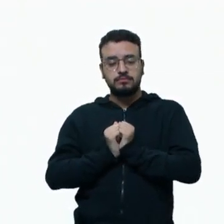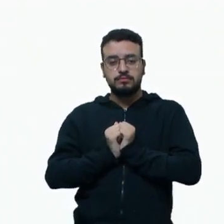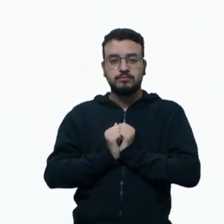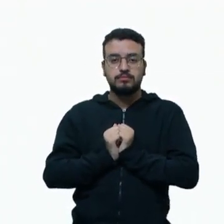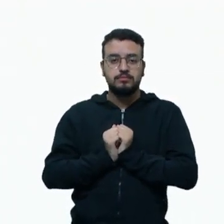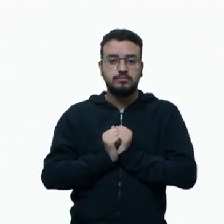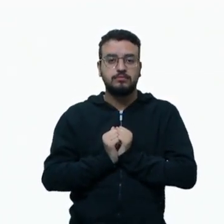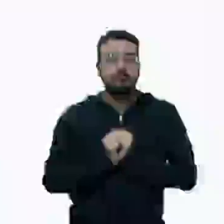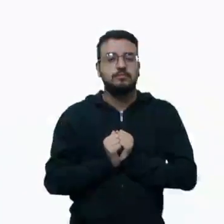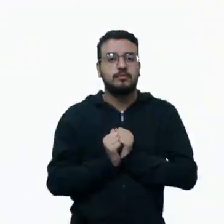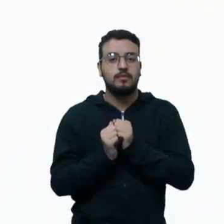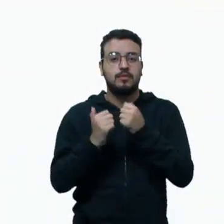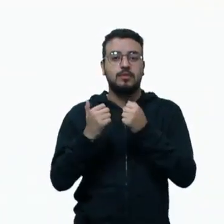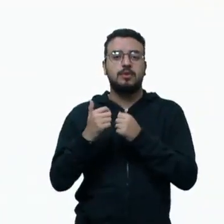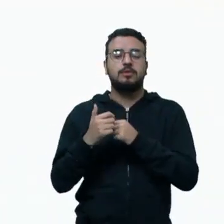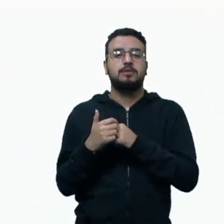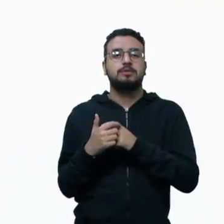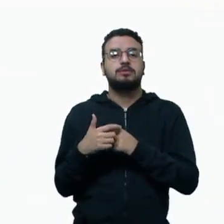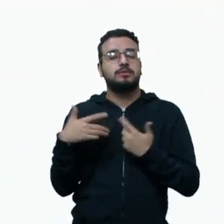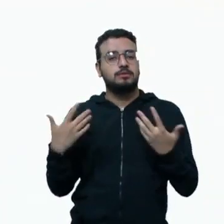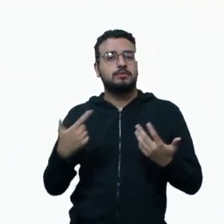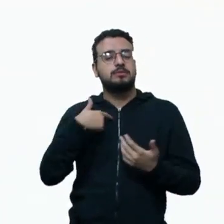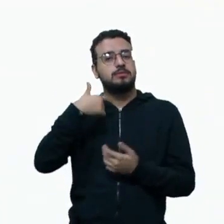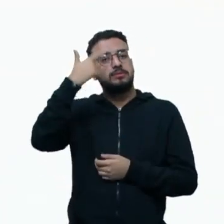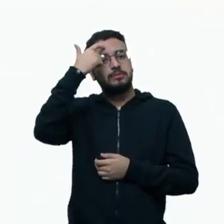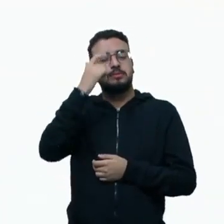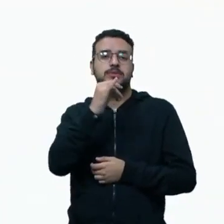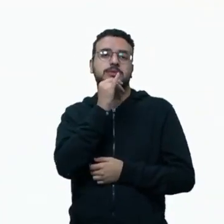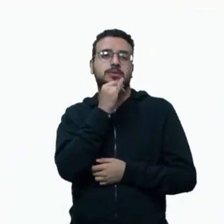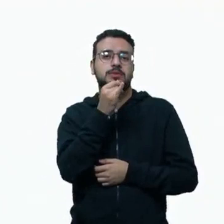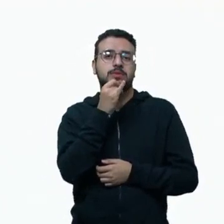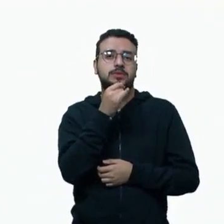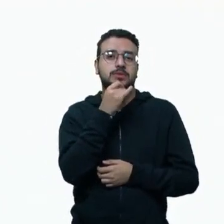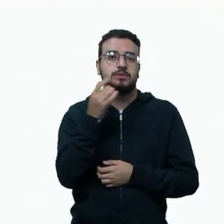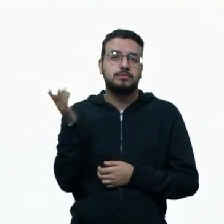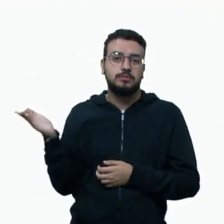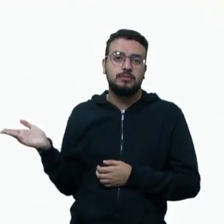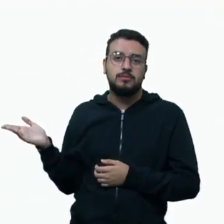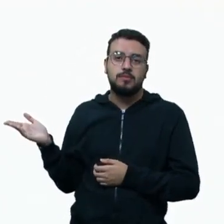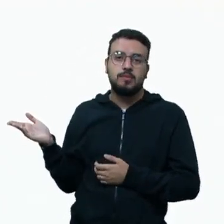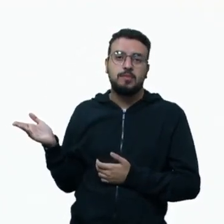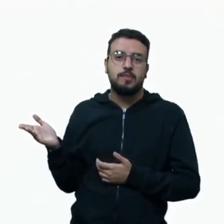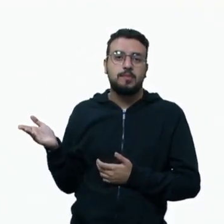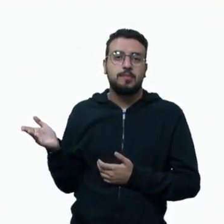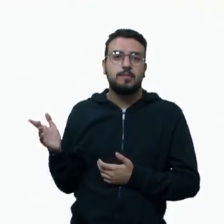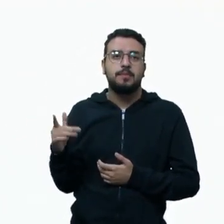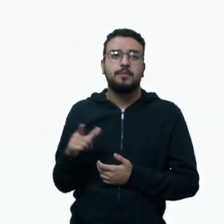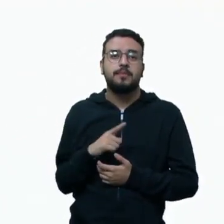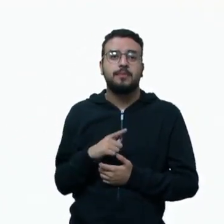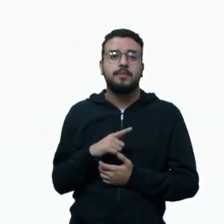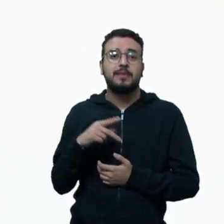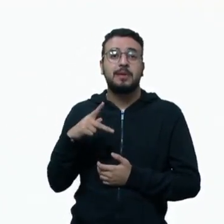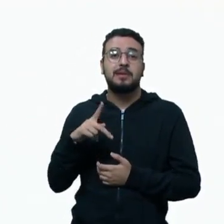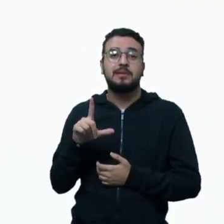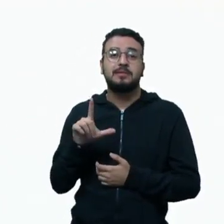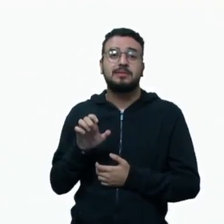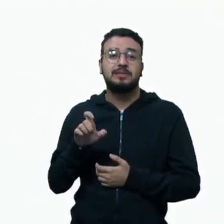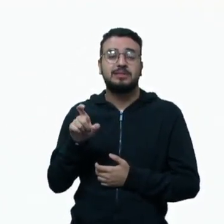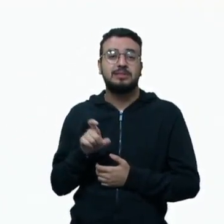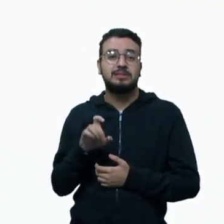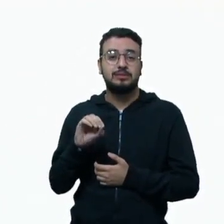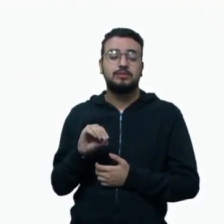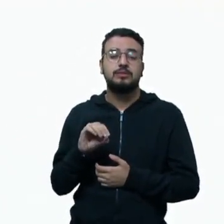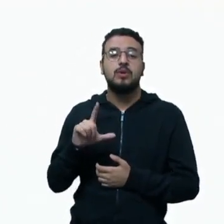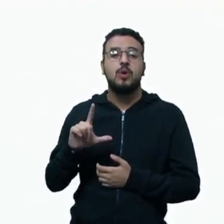tecido, tá? Então, eu penso, por exemplo, no caso dessa figura, eu tenho o plexo